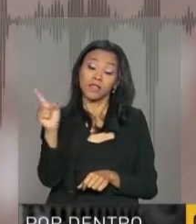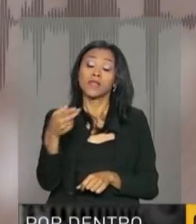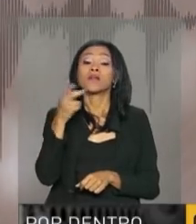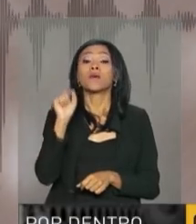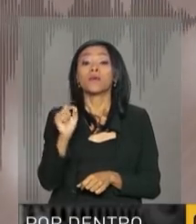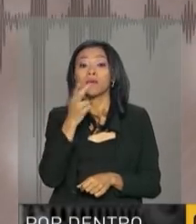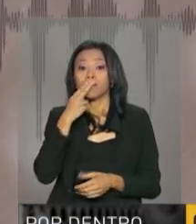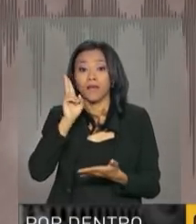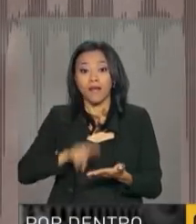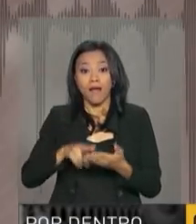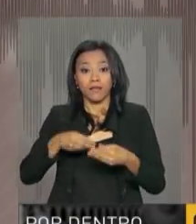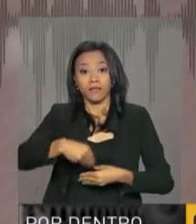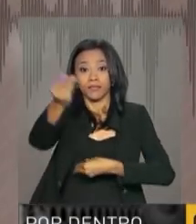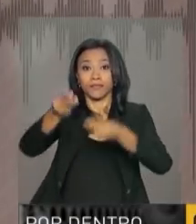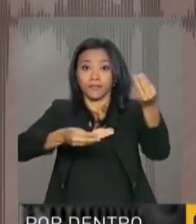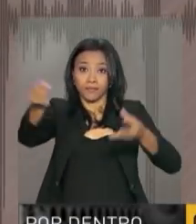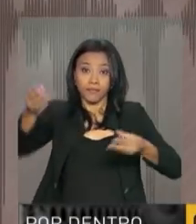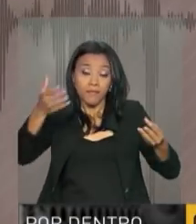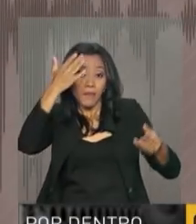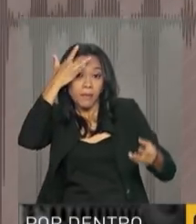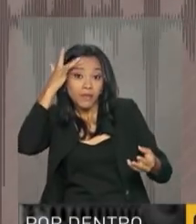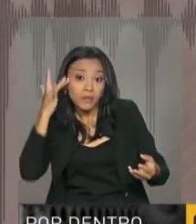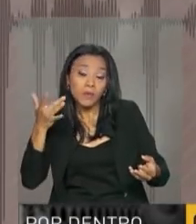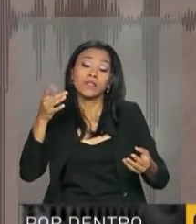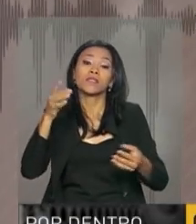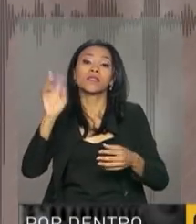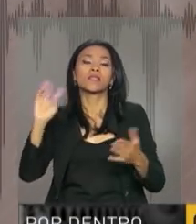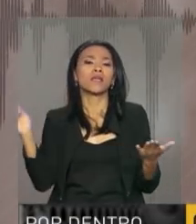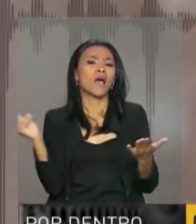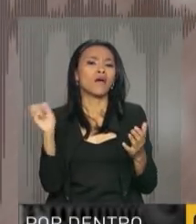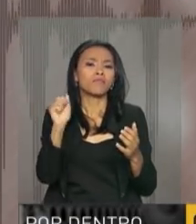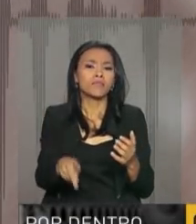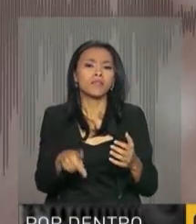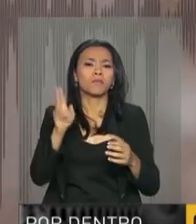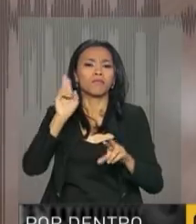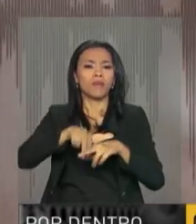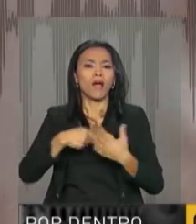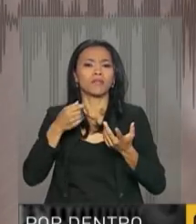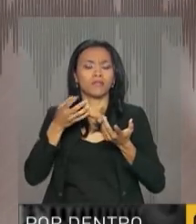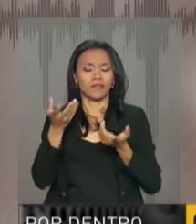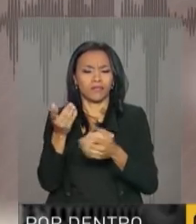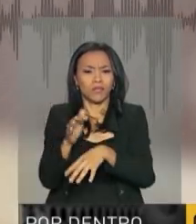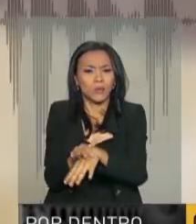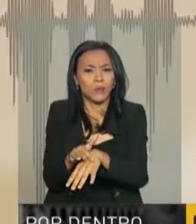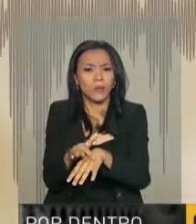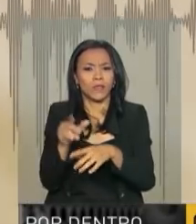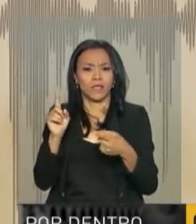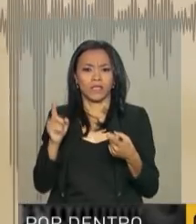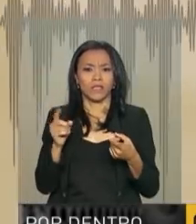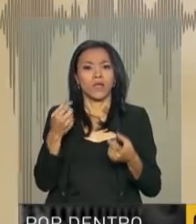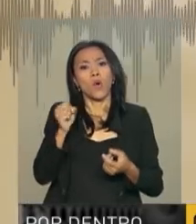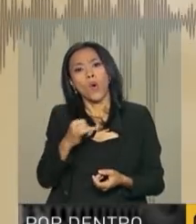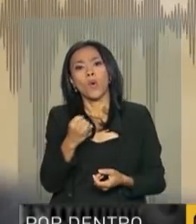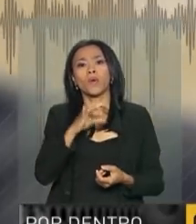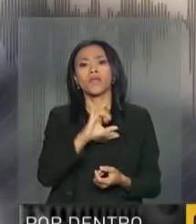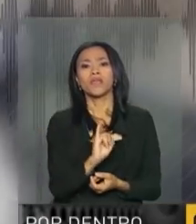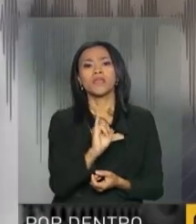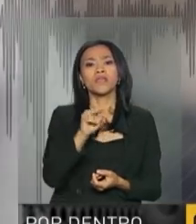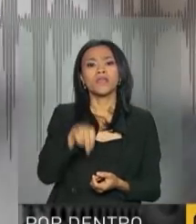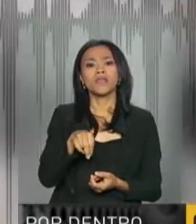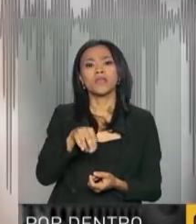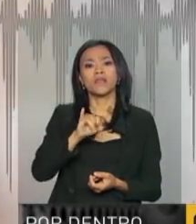de aposentados por invalidez e também auxílio-doença. Para esse ano de 2018, existe alguma perspectiva de quantas pessoas irão passar